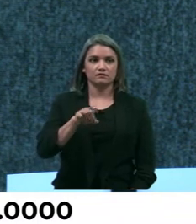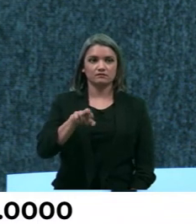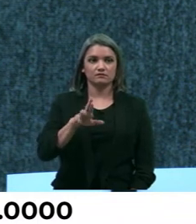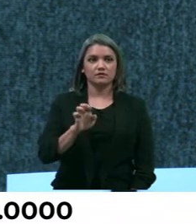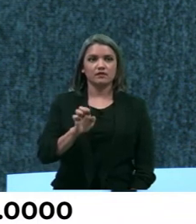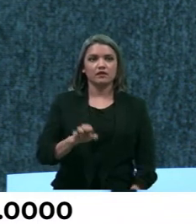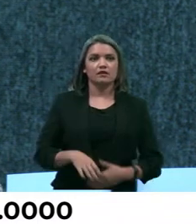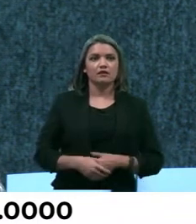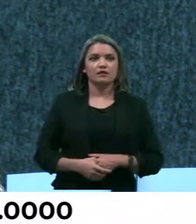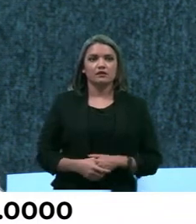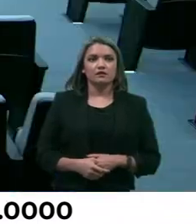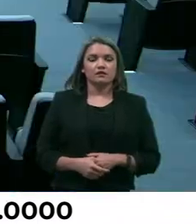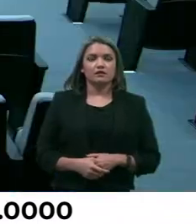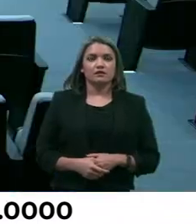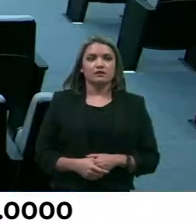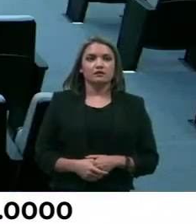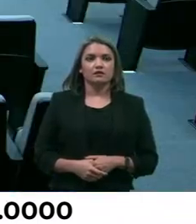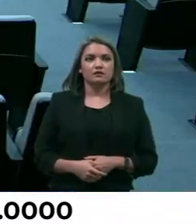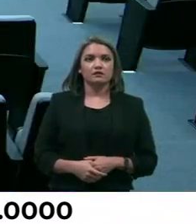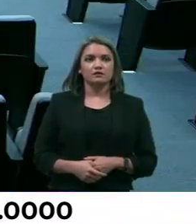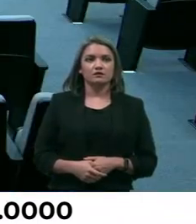não, ministro Salomão.